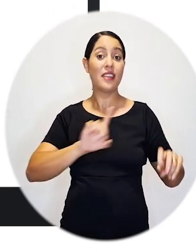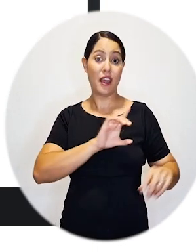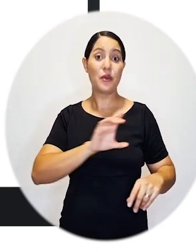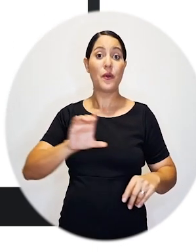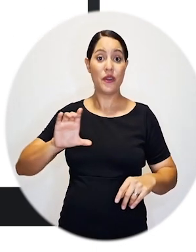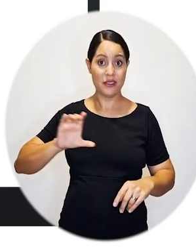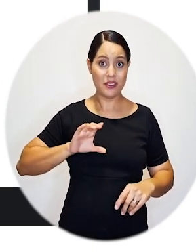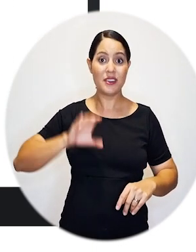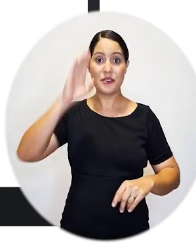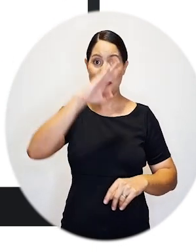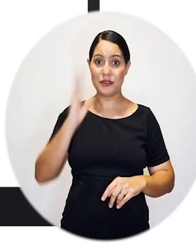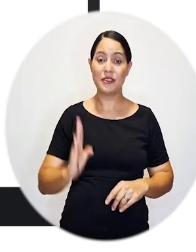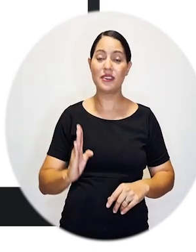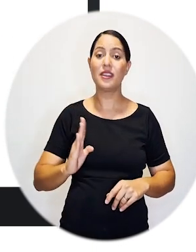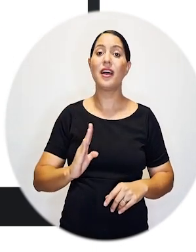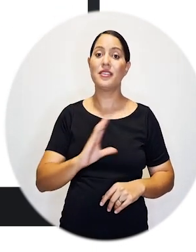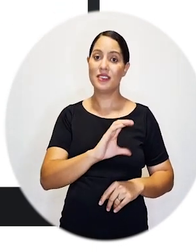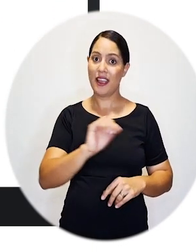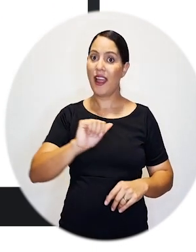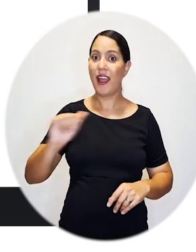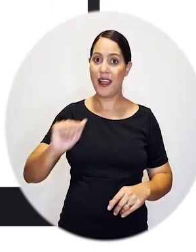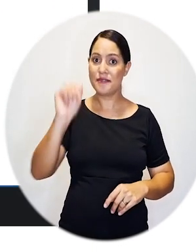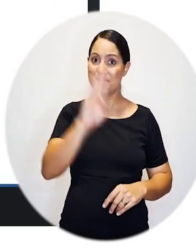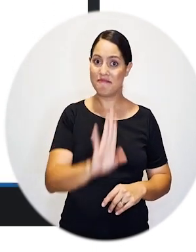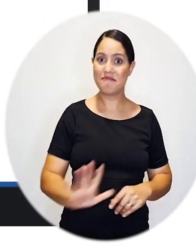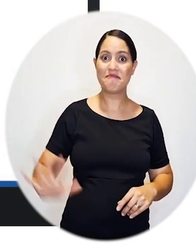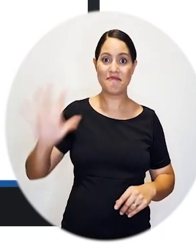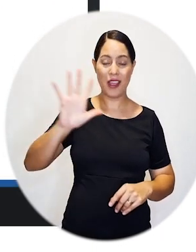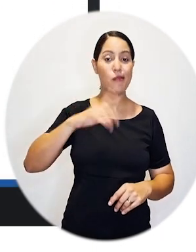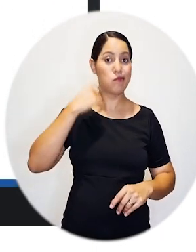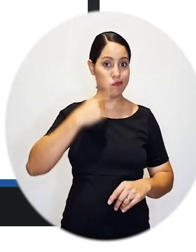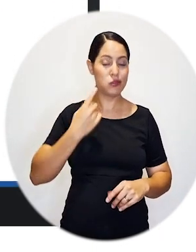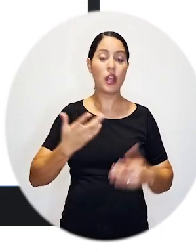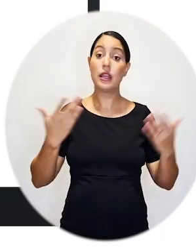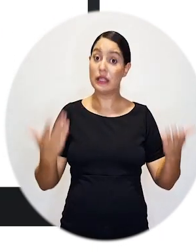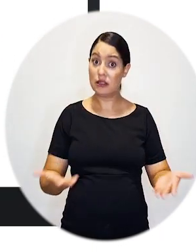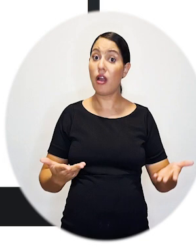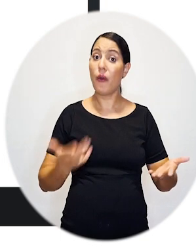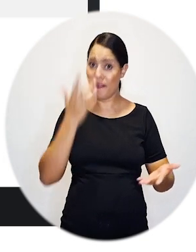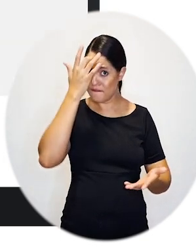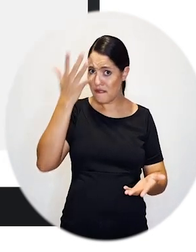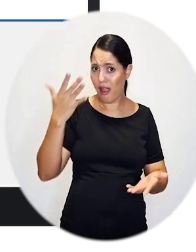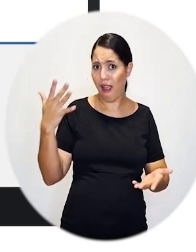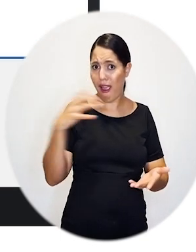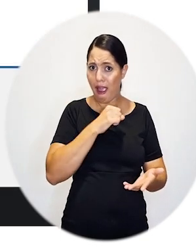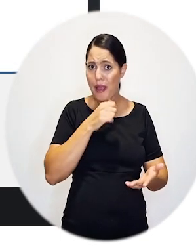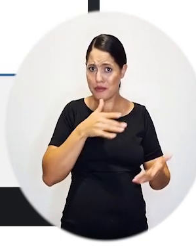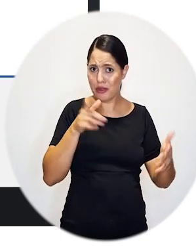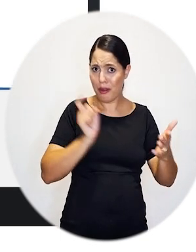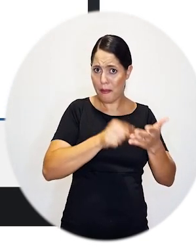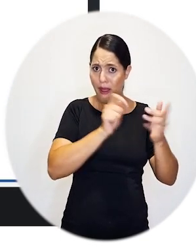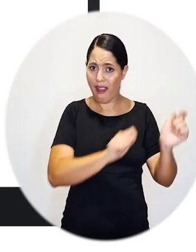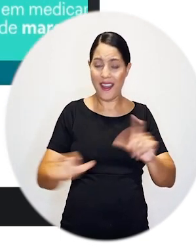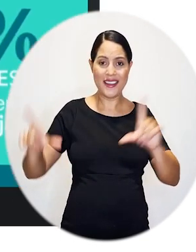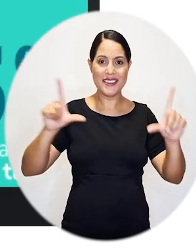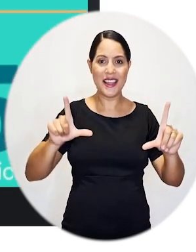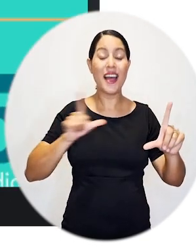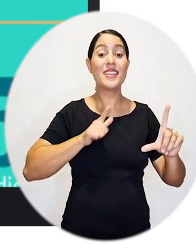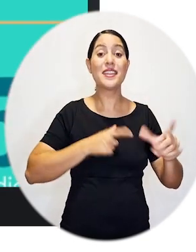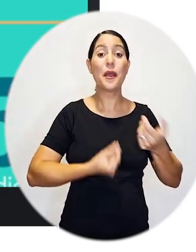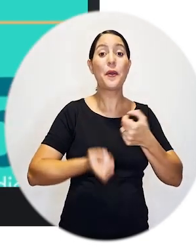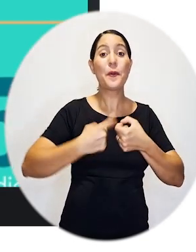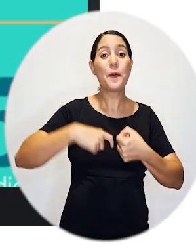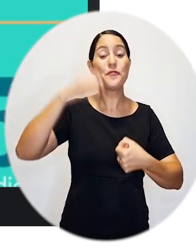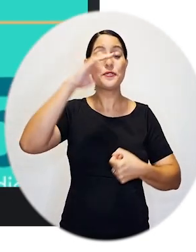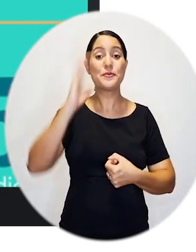faz a CONCAD, Coordenação Nacional das Caixas de Assistências dos Advogados. É fácil e super rápido, né? Você vai encontrar